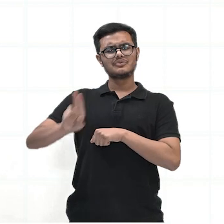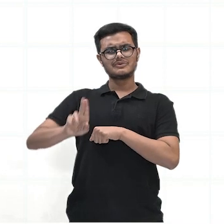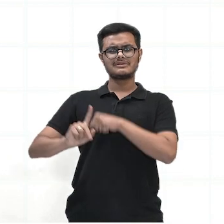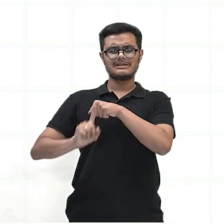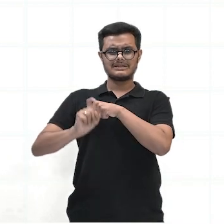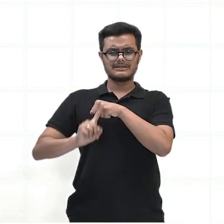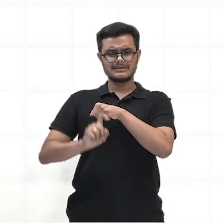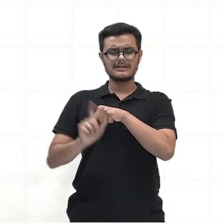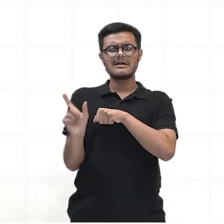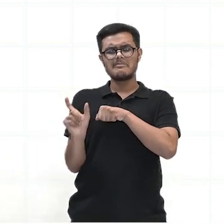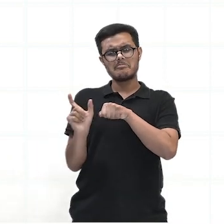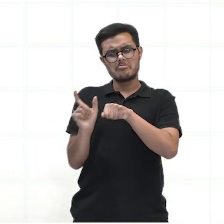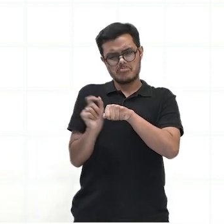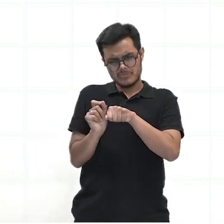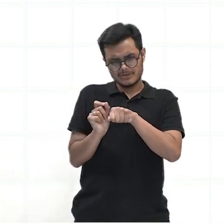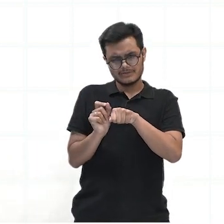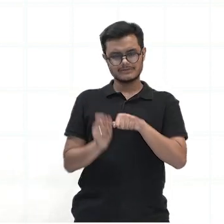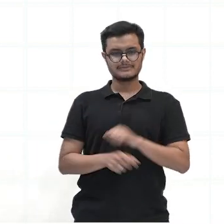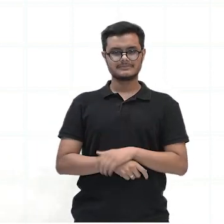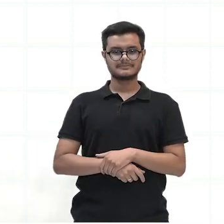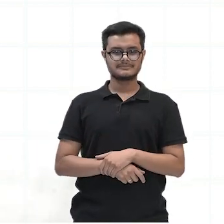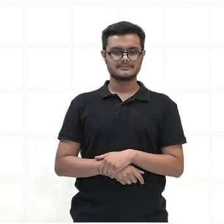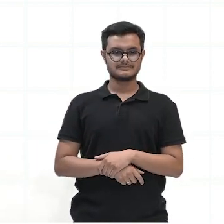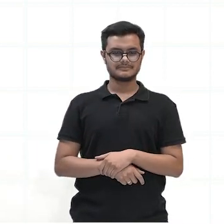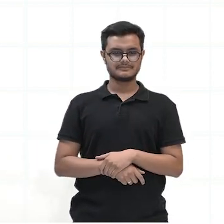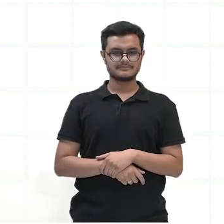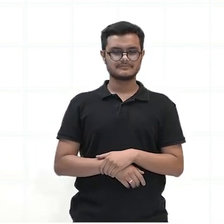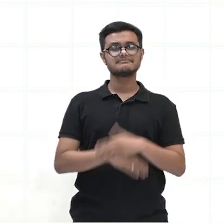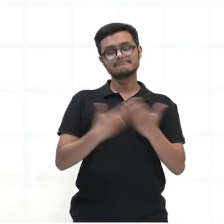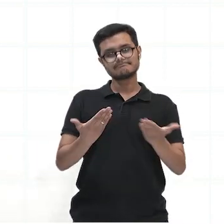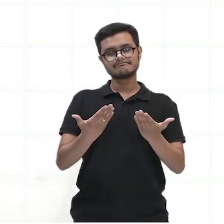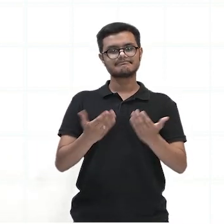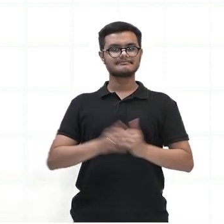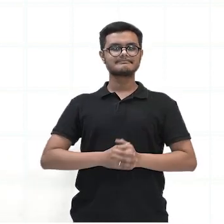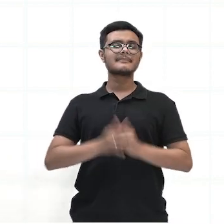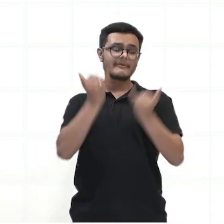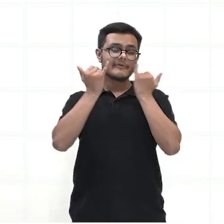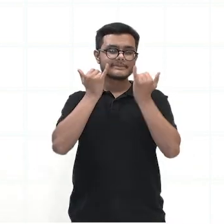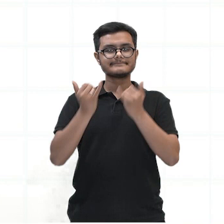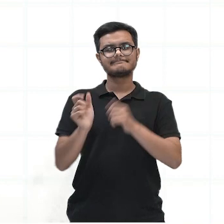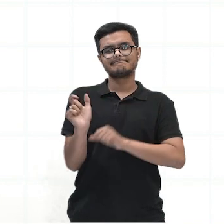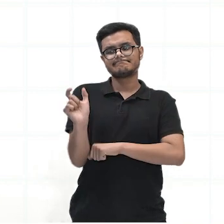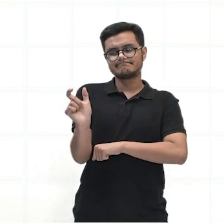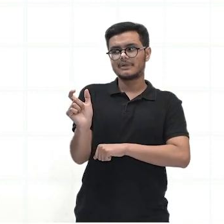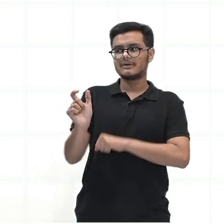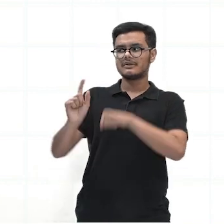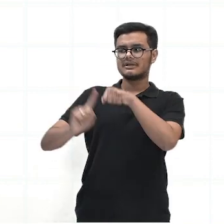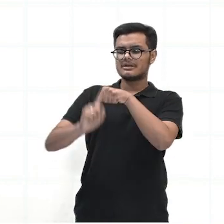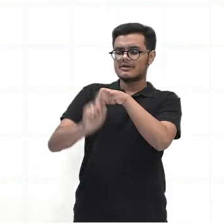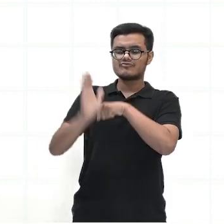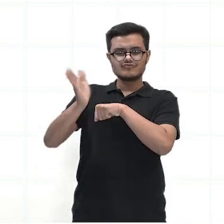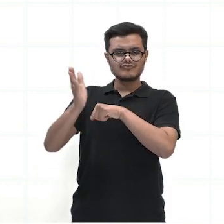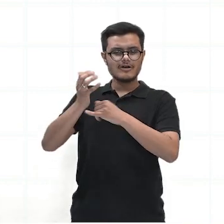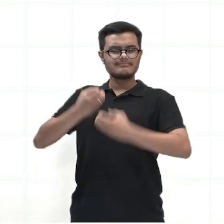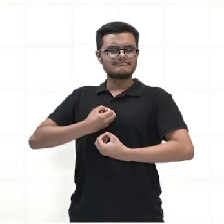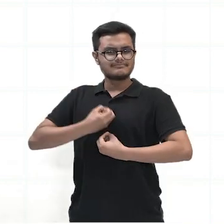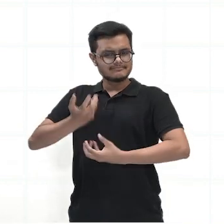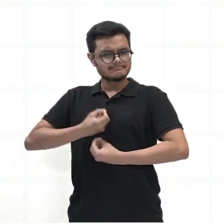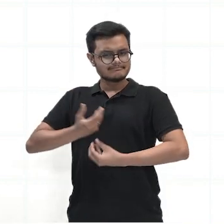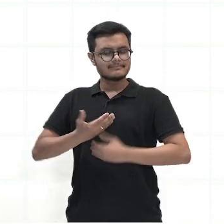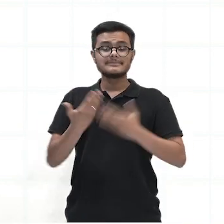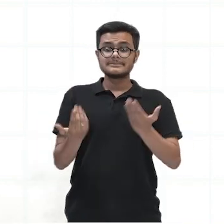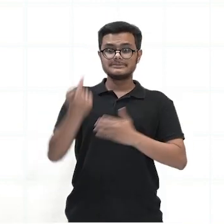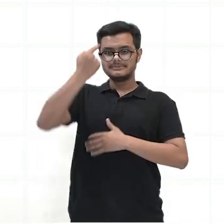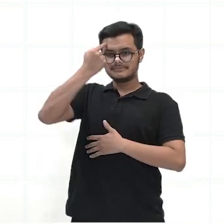menos, less o quê? Data, né, informações. Tudo bem? Então, essa foi a ideia que ele pensou. Já que ele